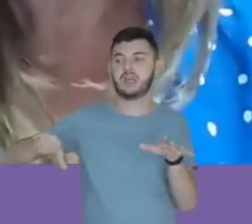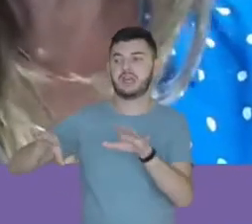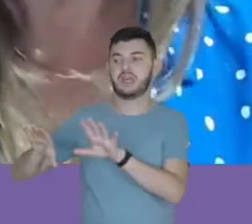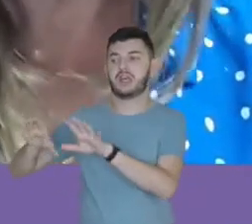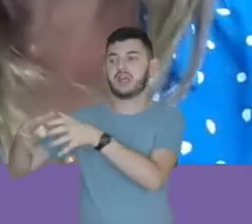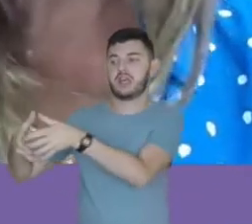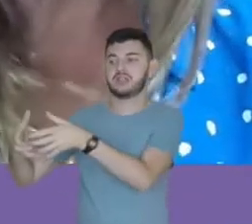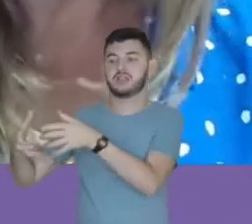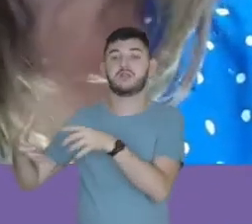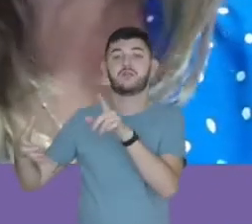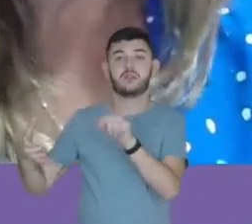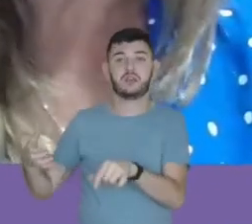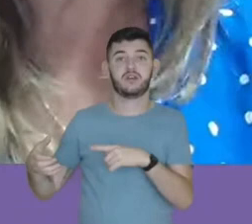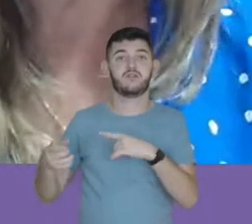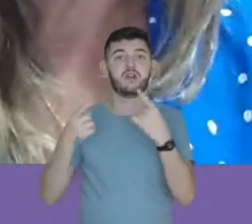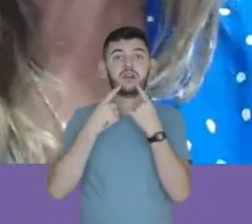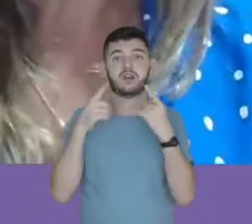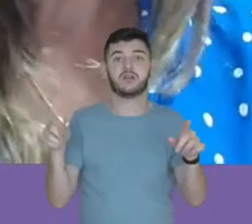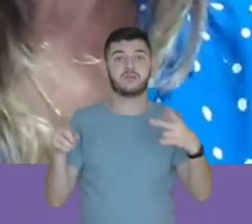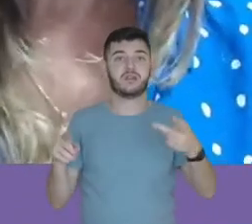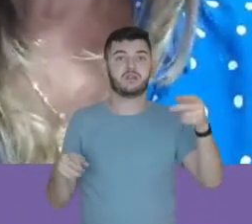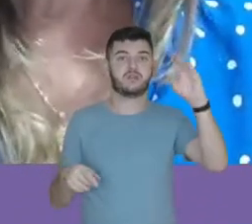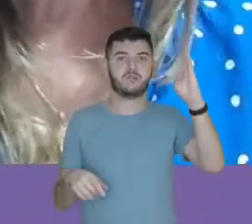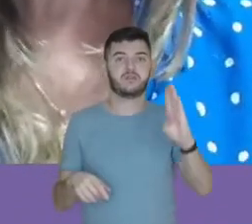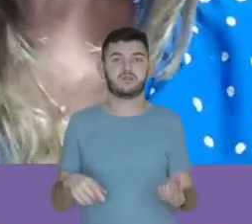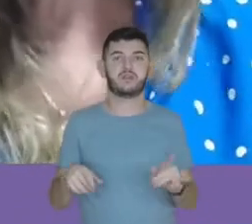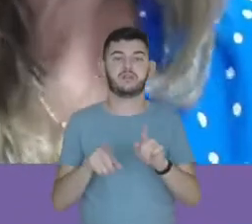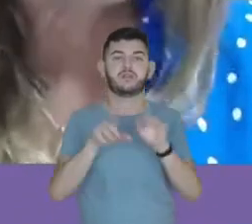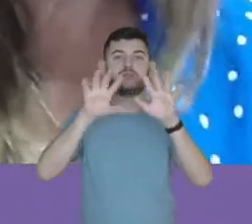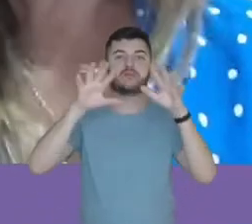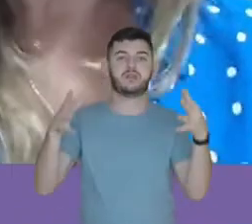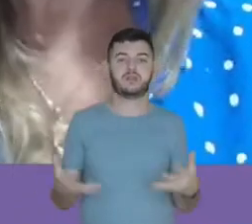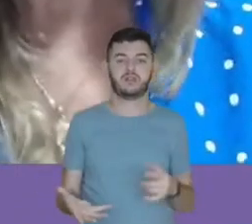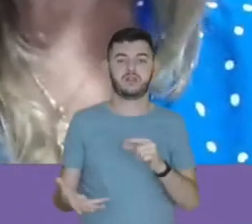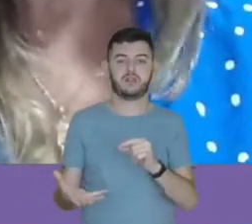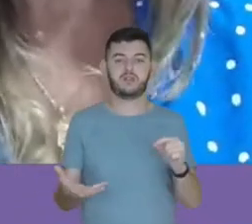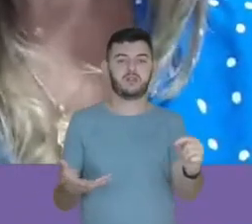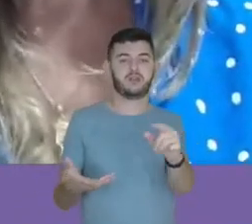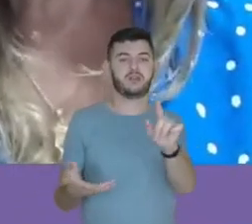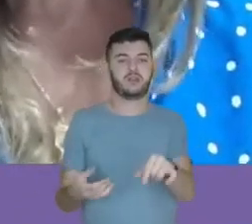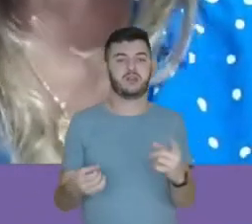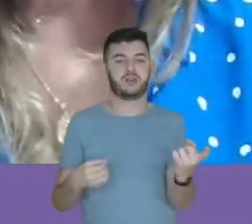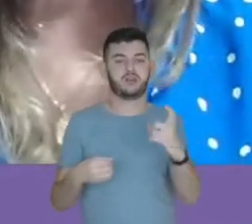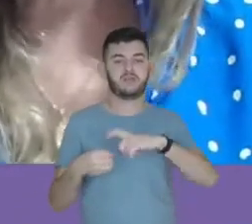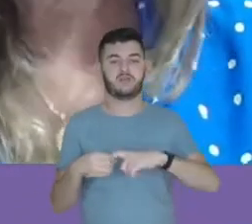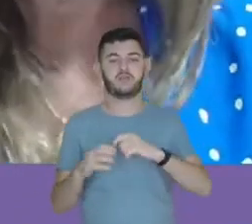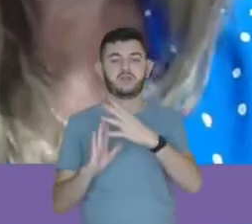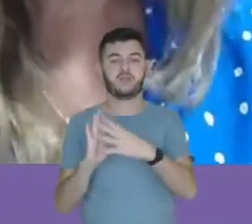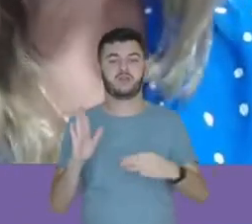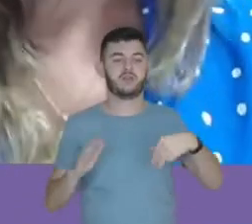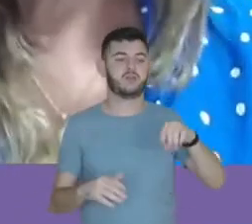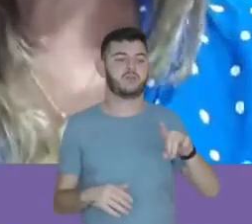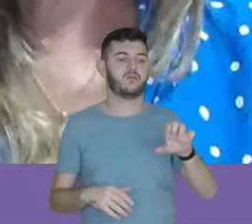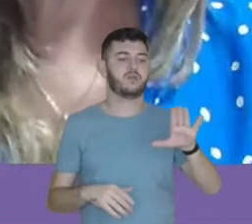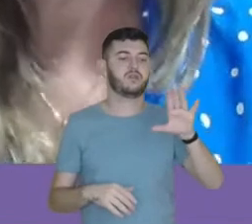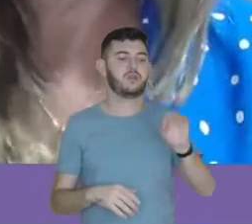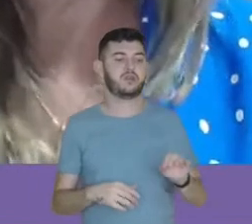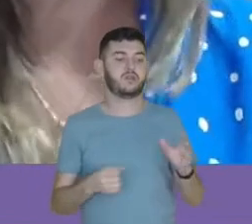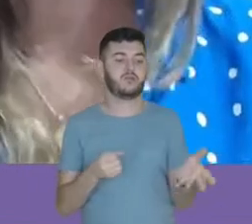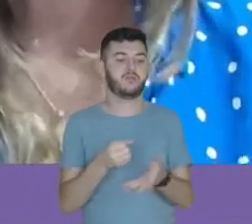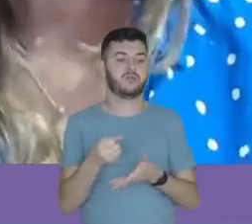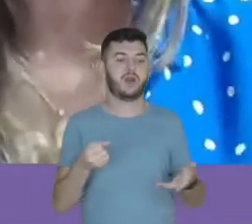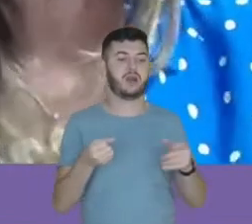criticado, né, no Brasil e internacionalmente, que é o retorno ao modelo que, com base na